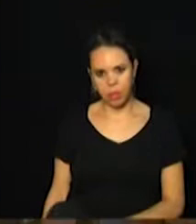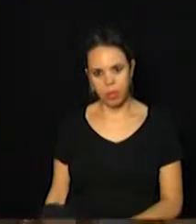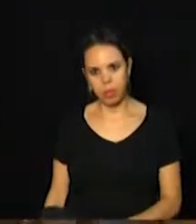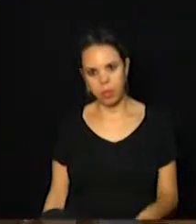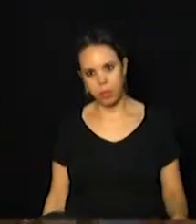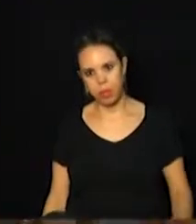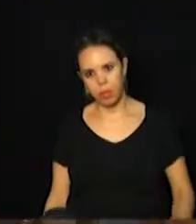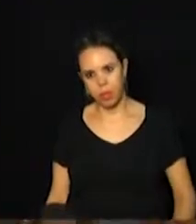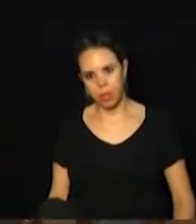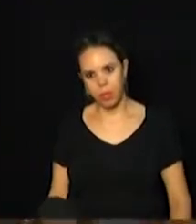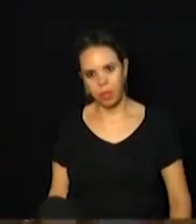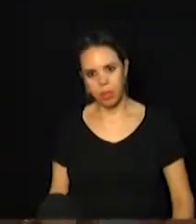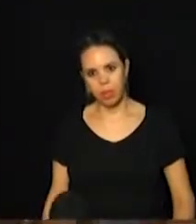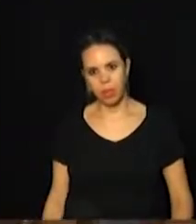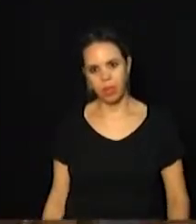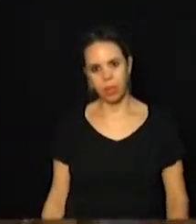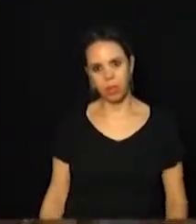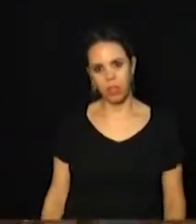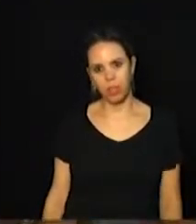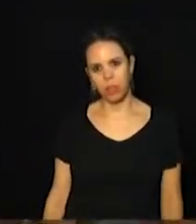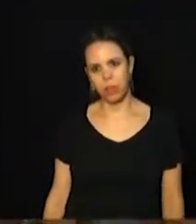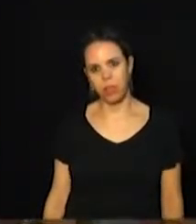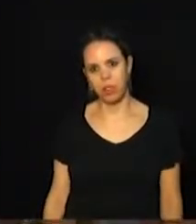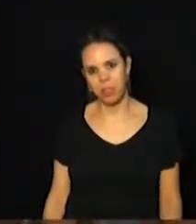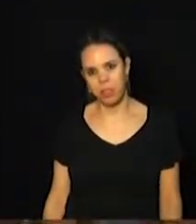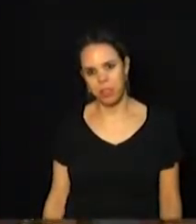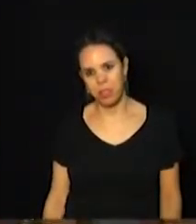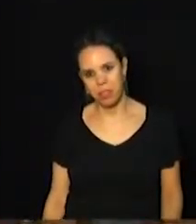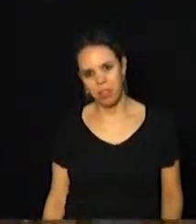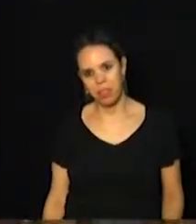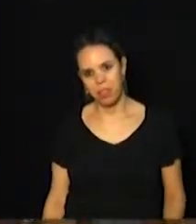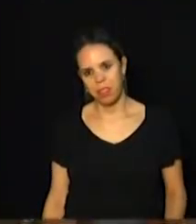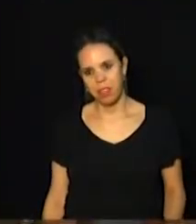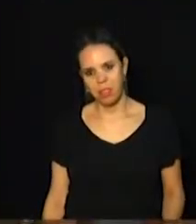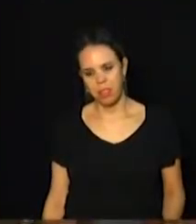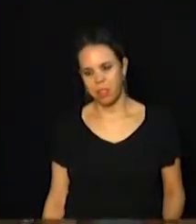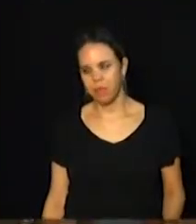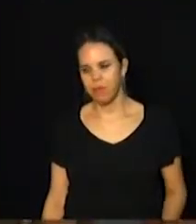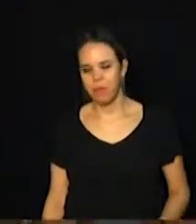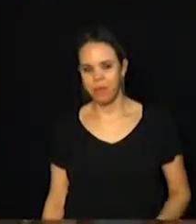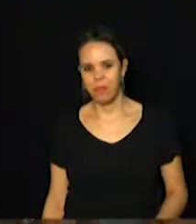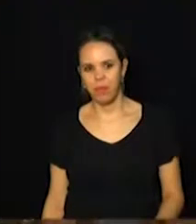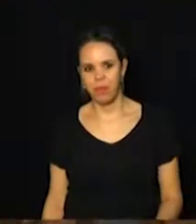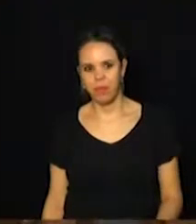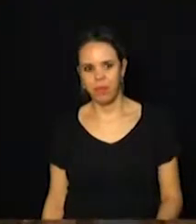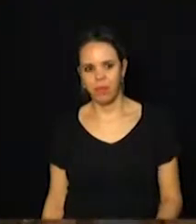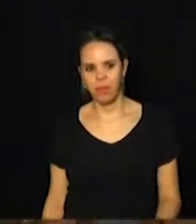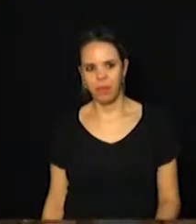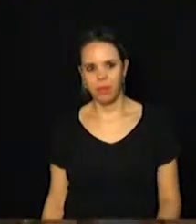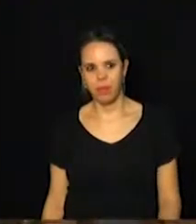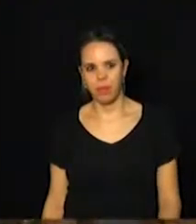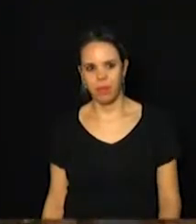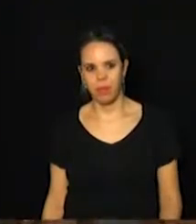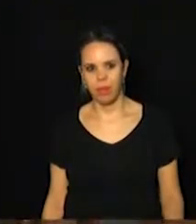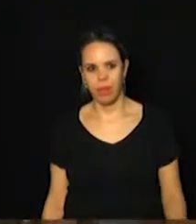E aí Se você não quer falar